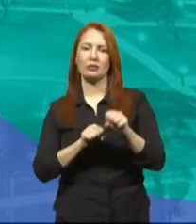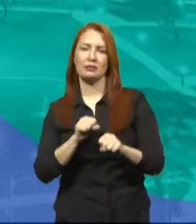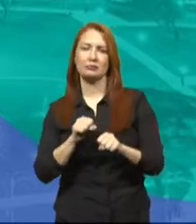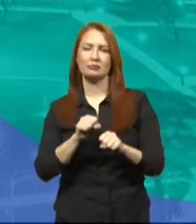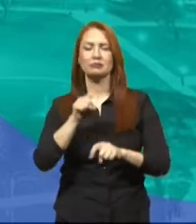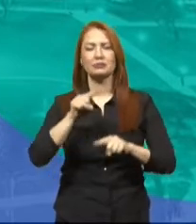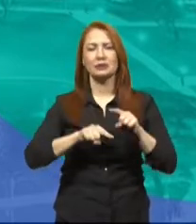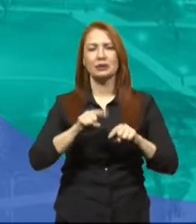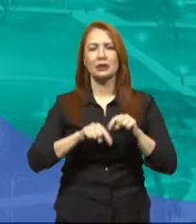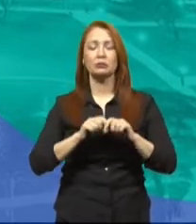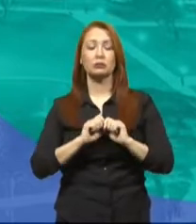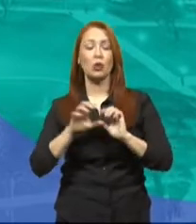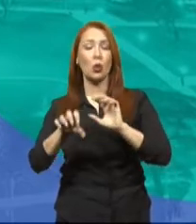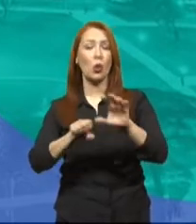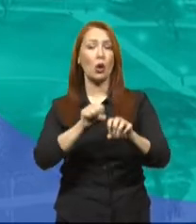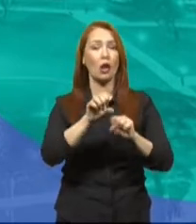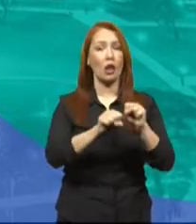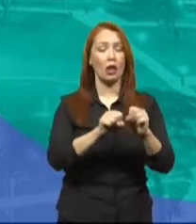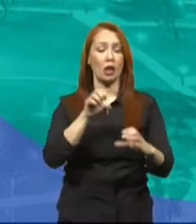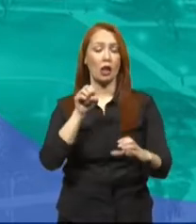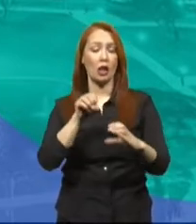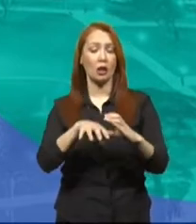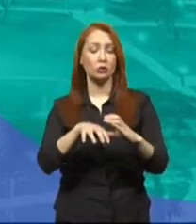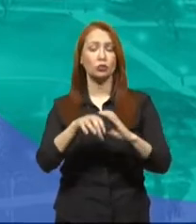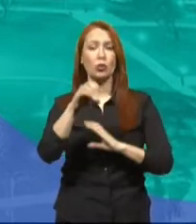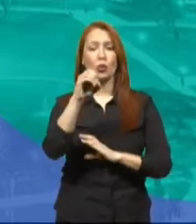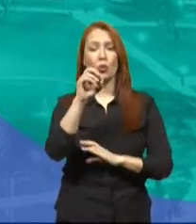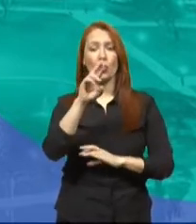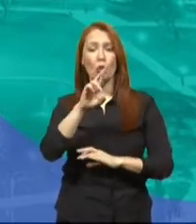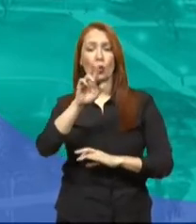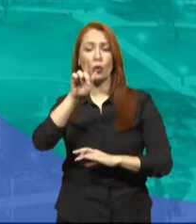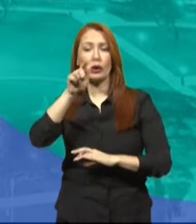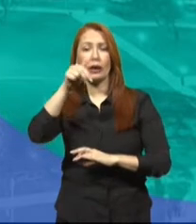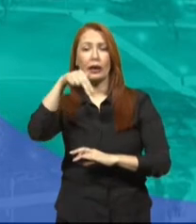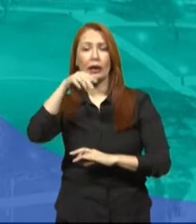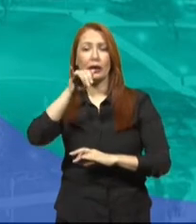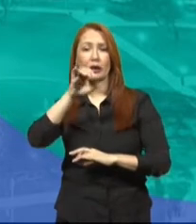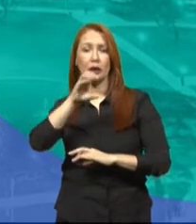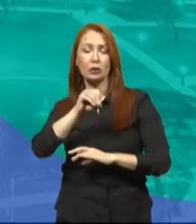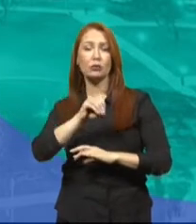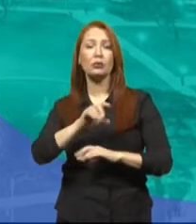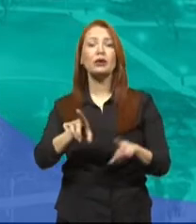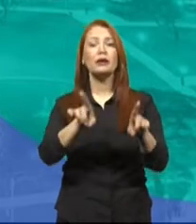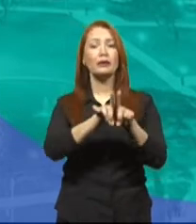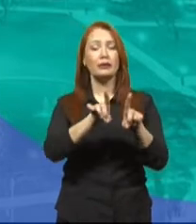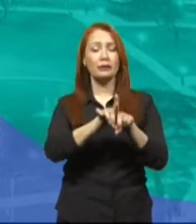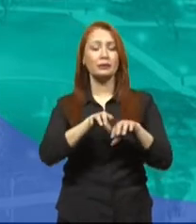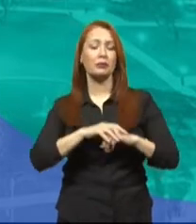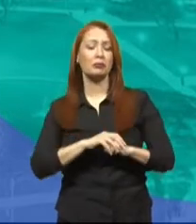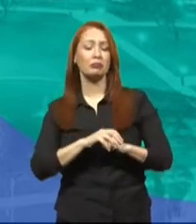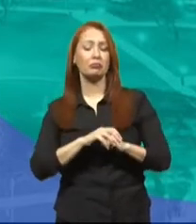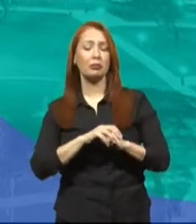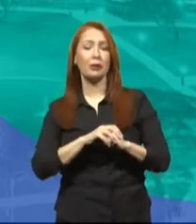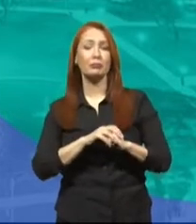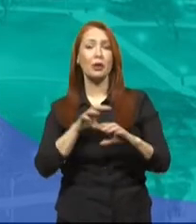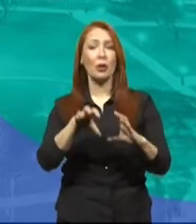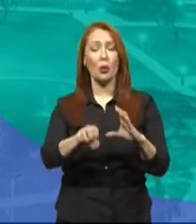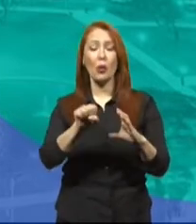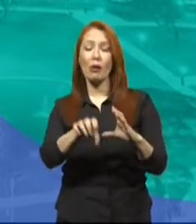na coleta do lixo orgânico como da coleta seletiva. Legal. E da coleta das